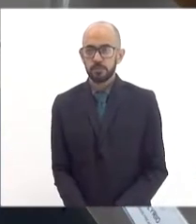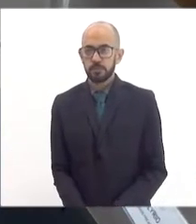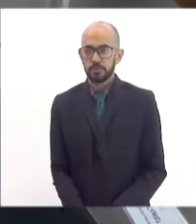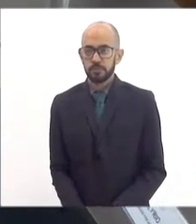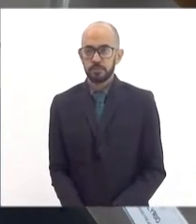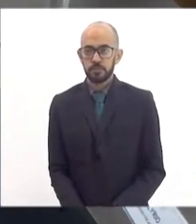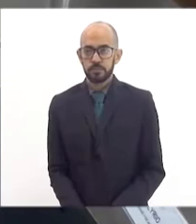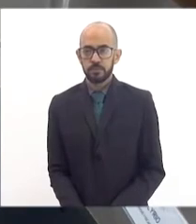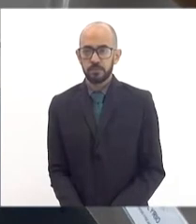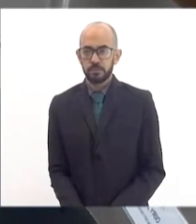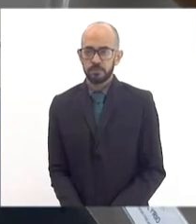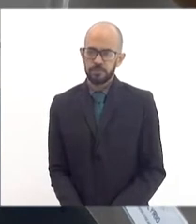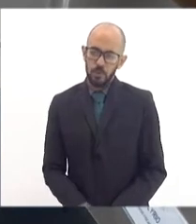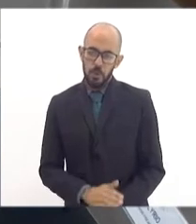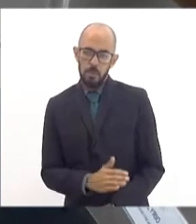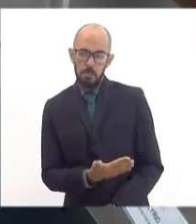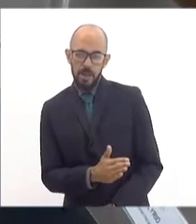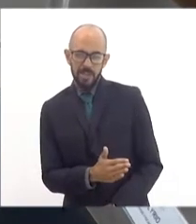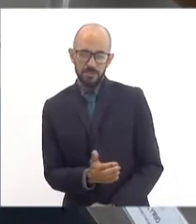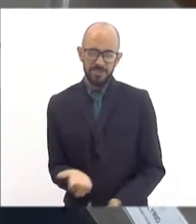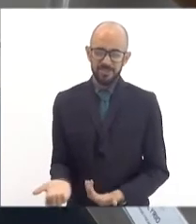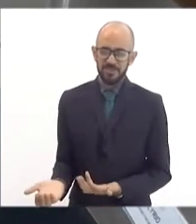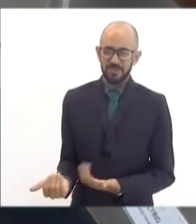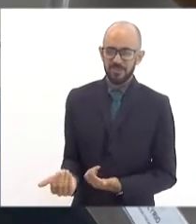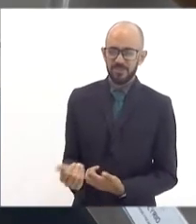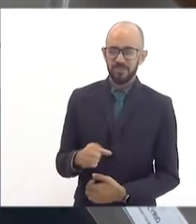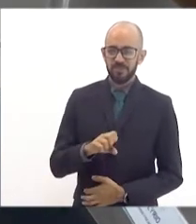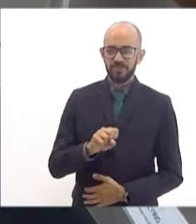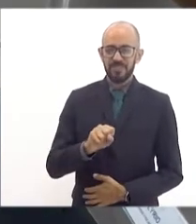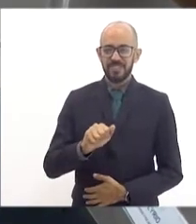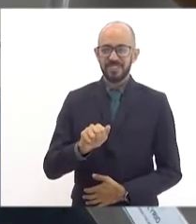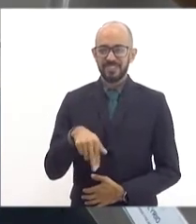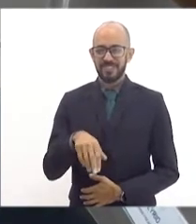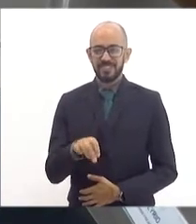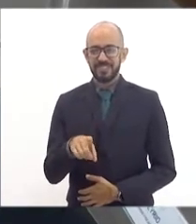o não tão jovem assim, Sandro Machado,